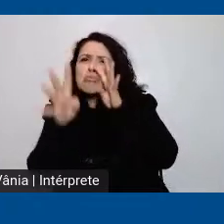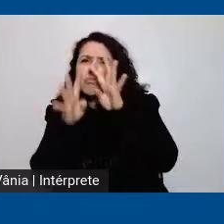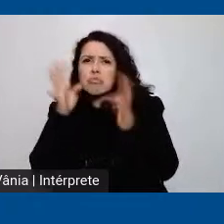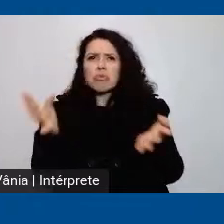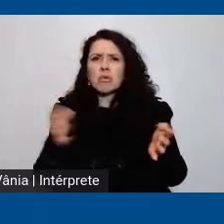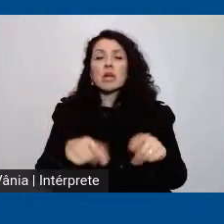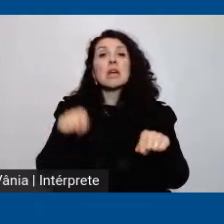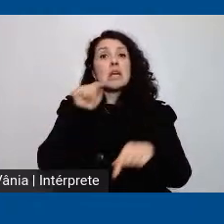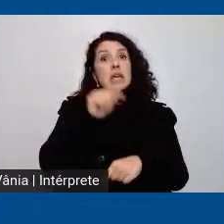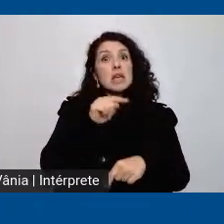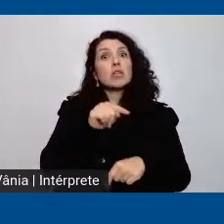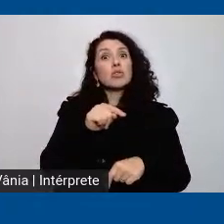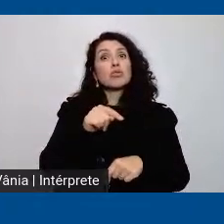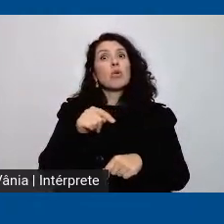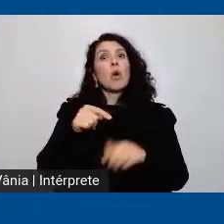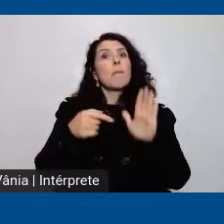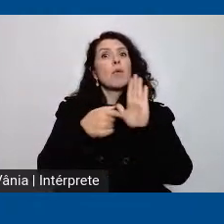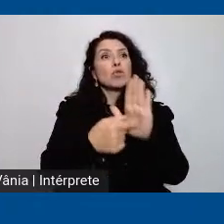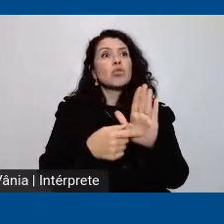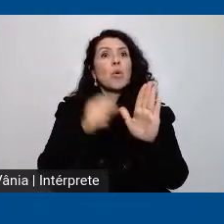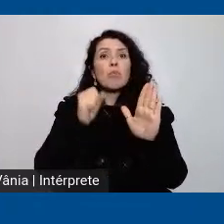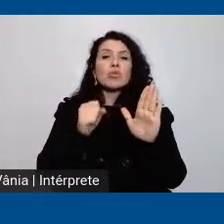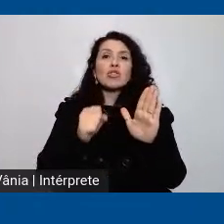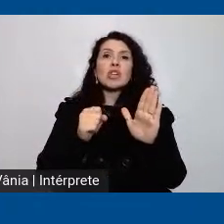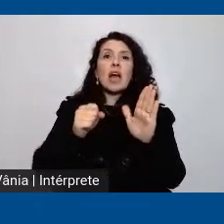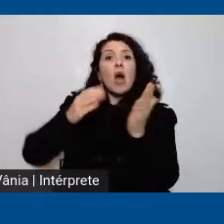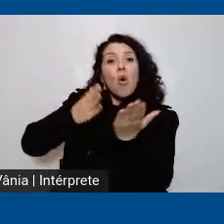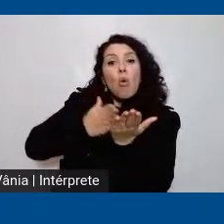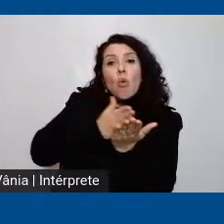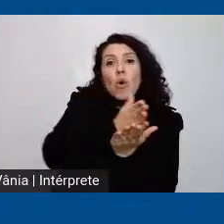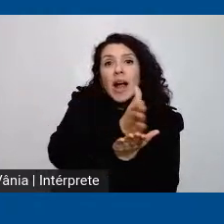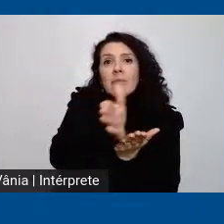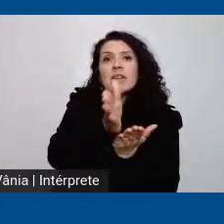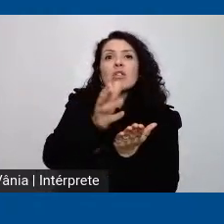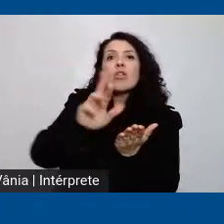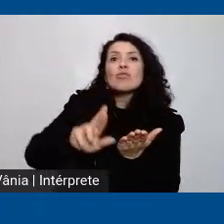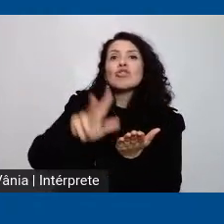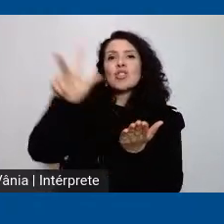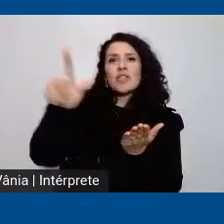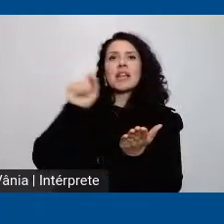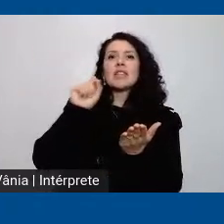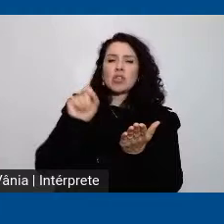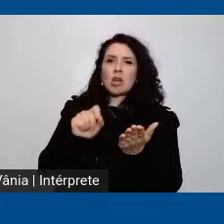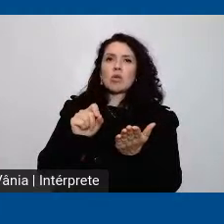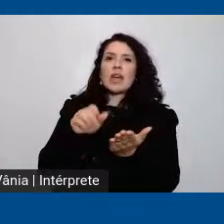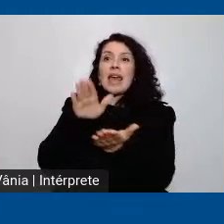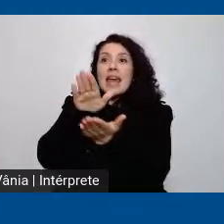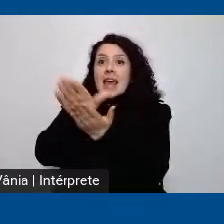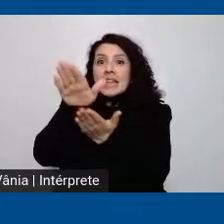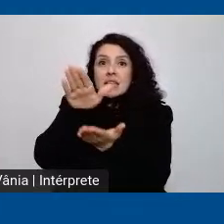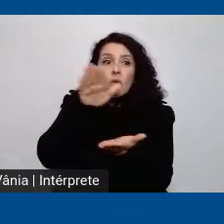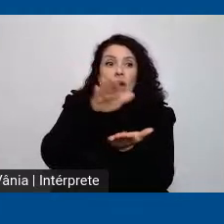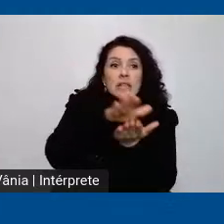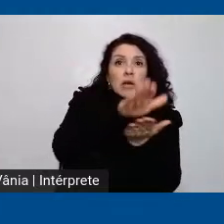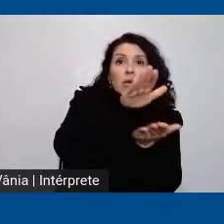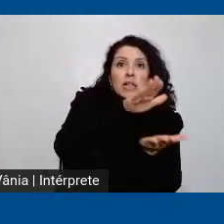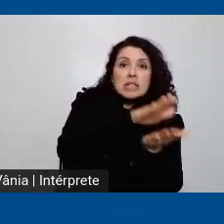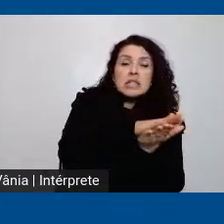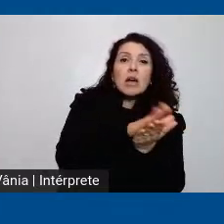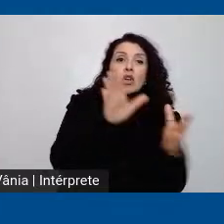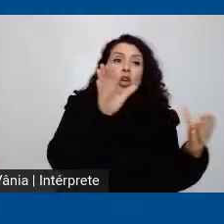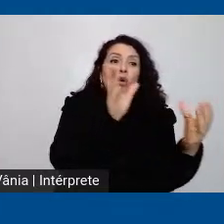criar um outro nicho dentro do projeto, na verdade, que foram pequenas edições para cada caderno, de conjuntos de imagens